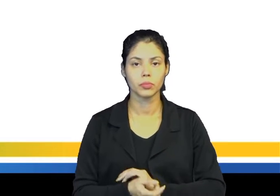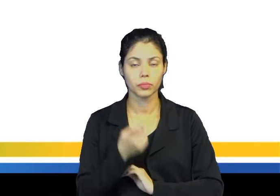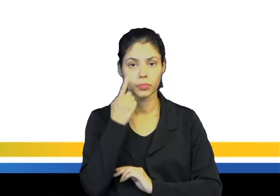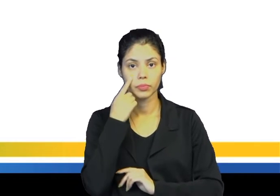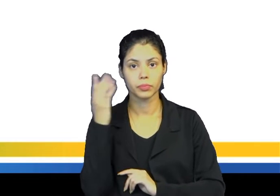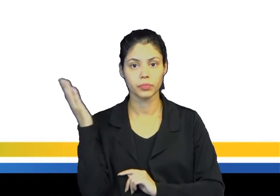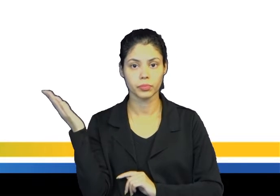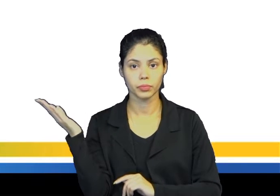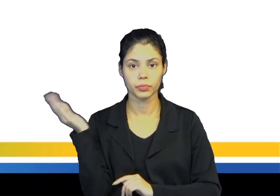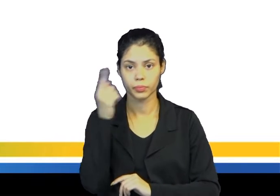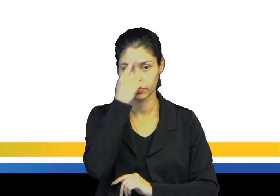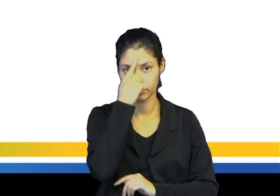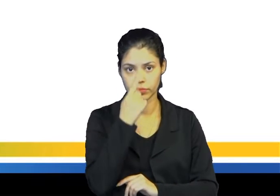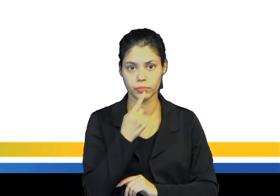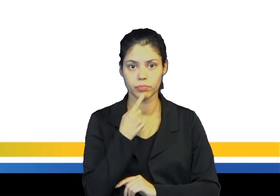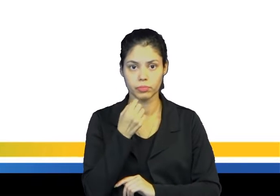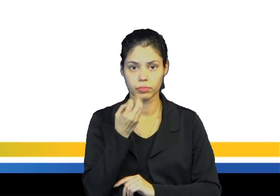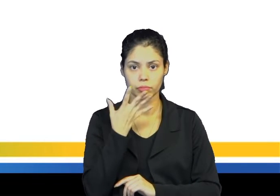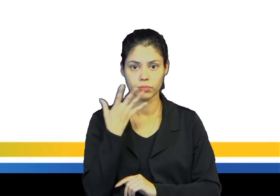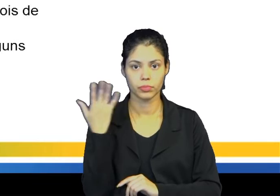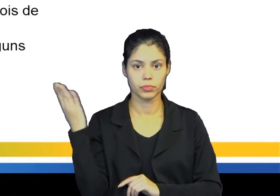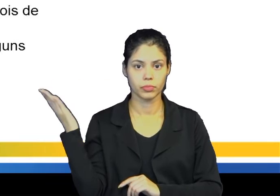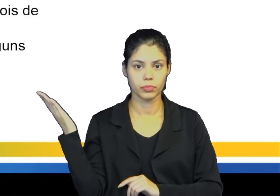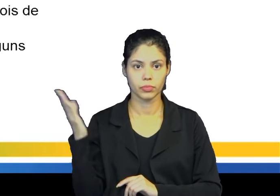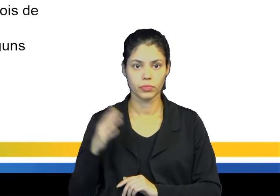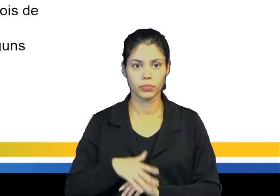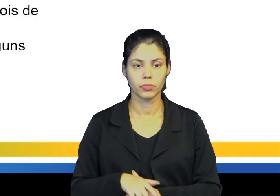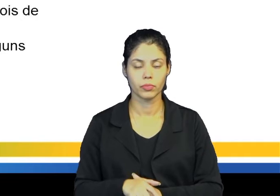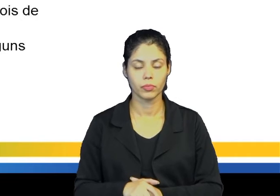Algumas fotos, né, da época, trincheiras.